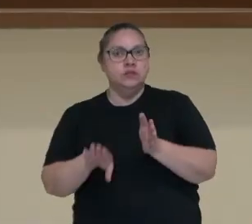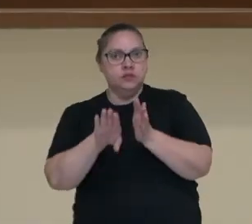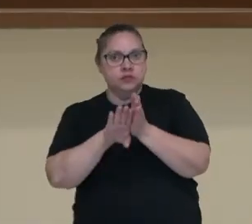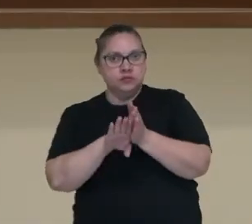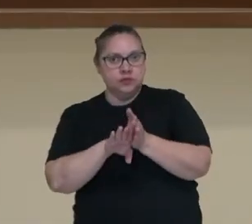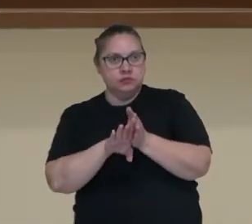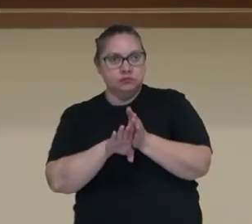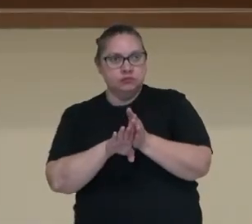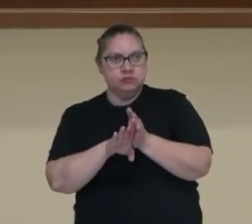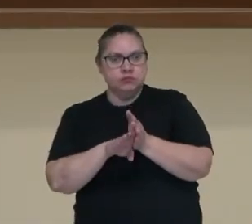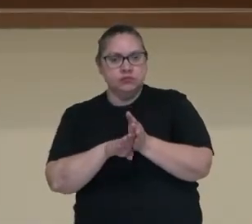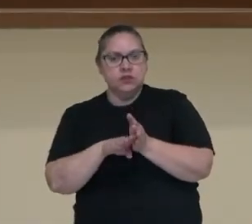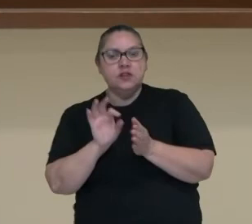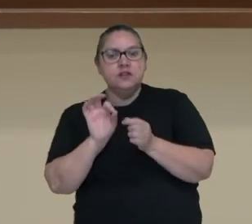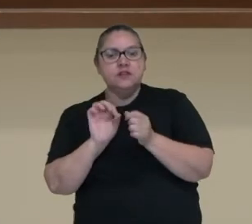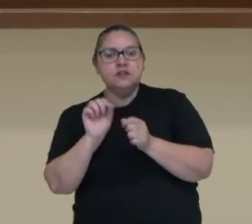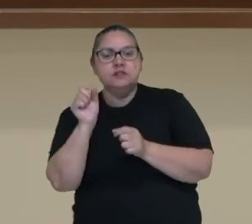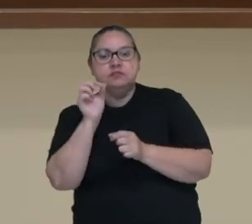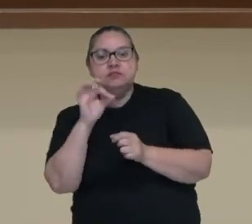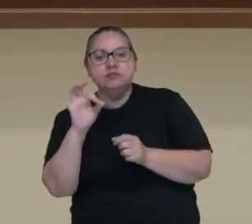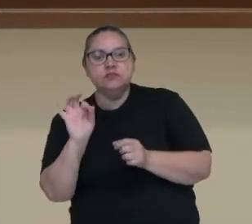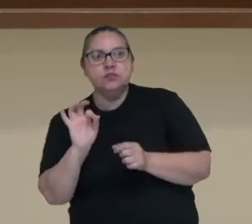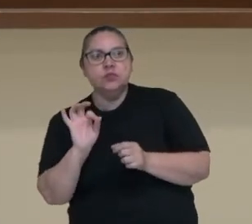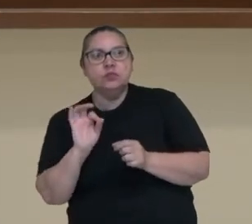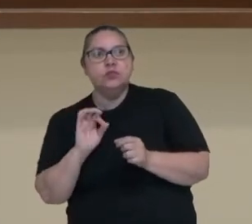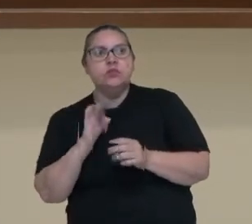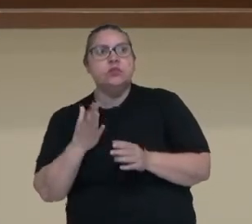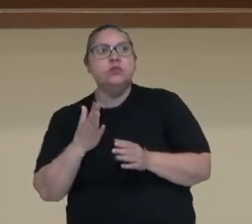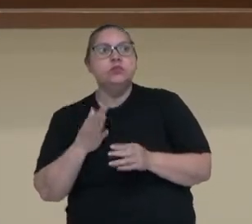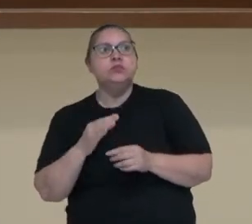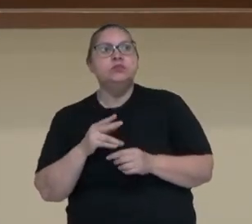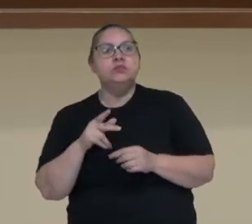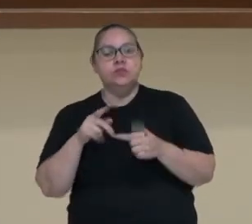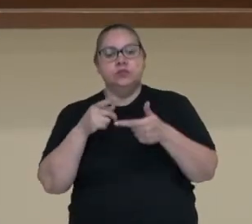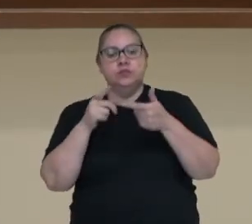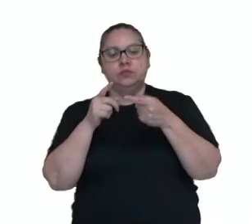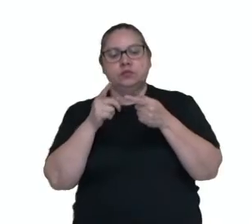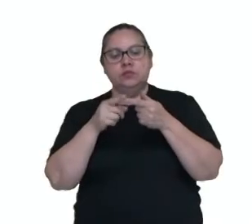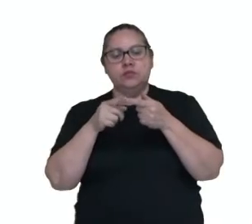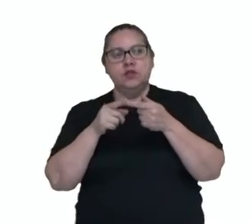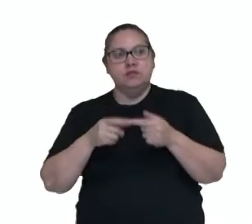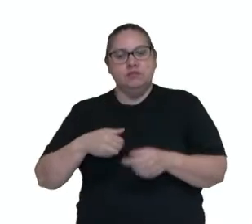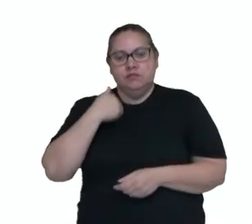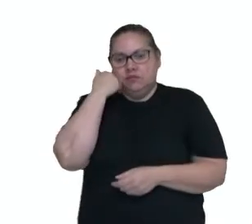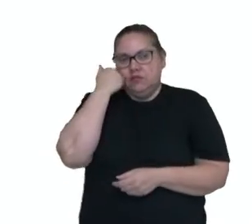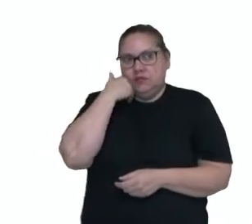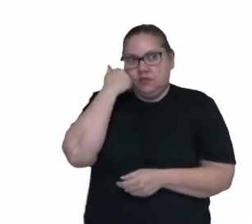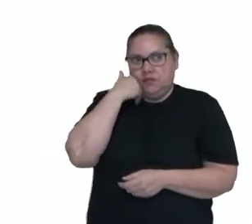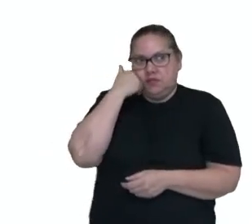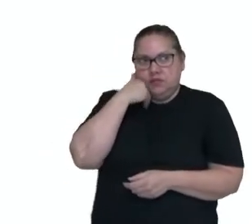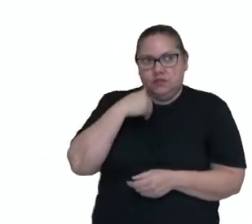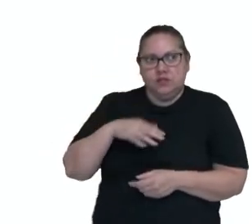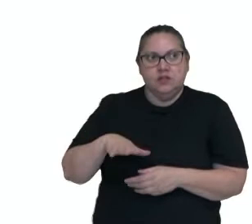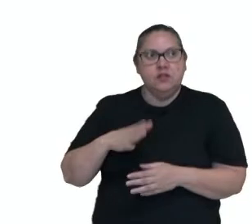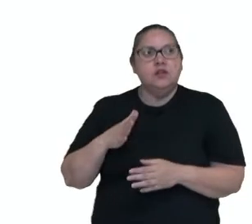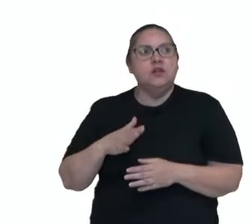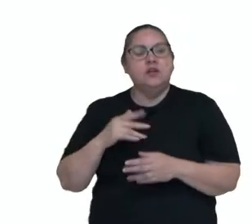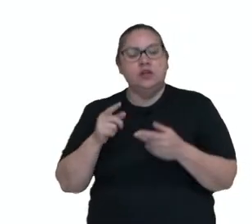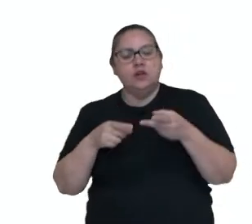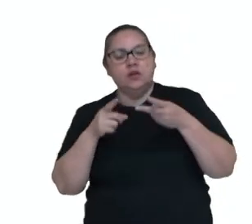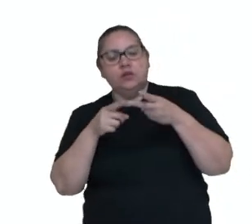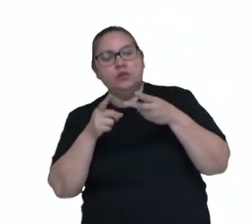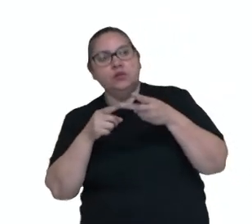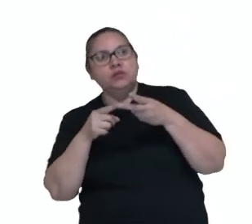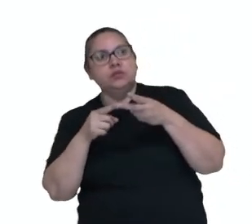Voltei, gabaritar contigo atividade 2. Então, police seria safadeza, pilantragem. Infanção